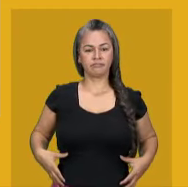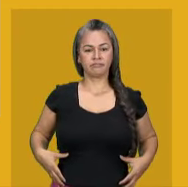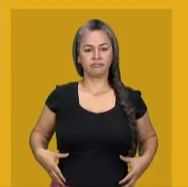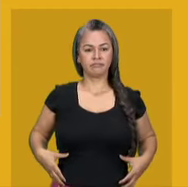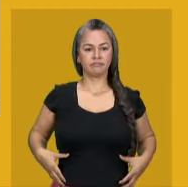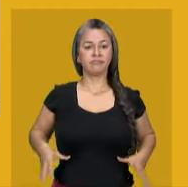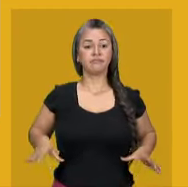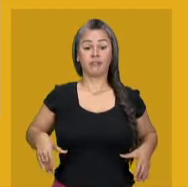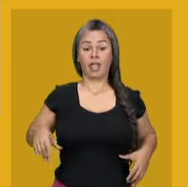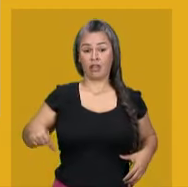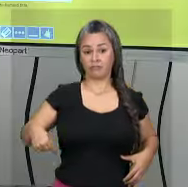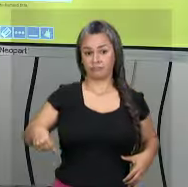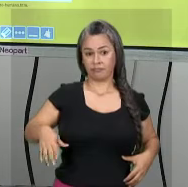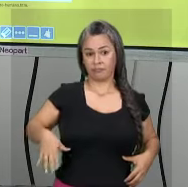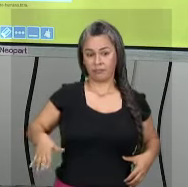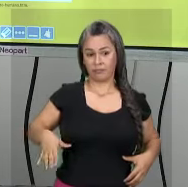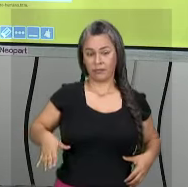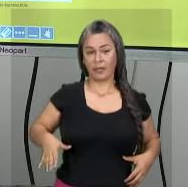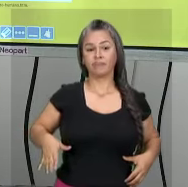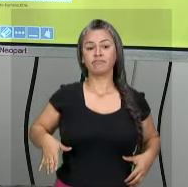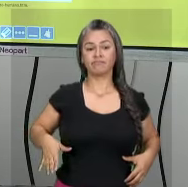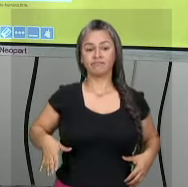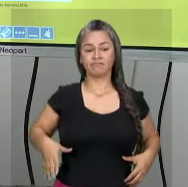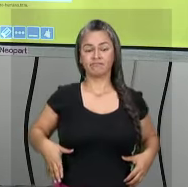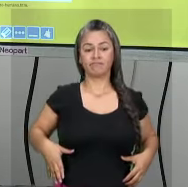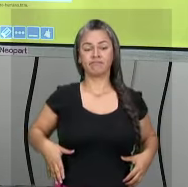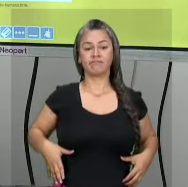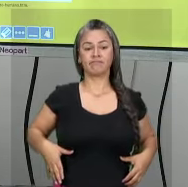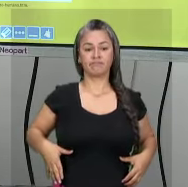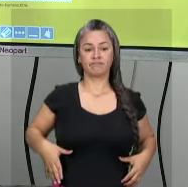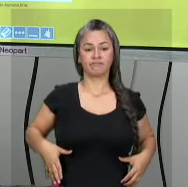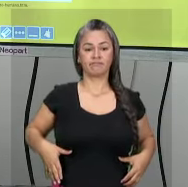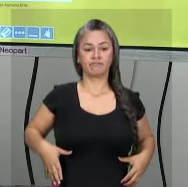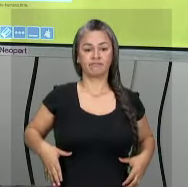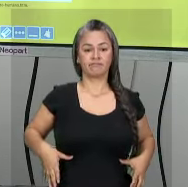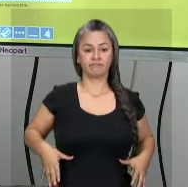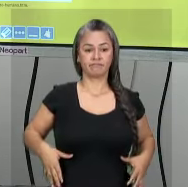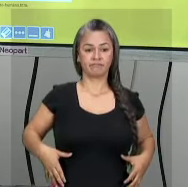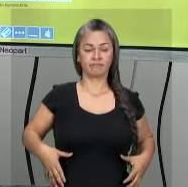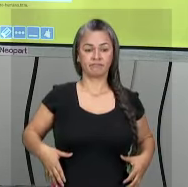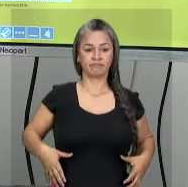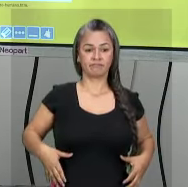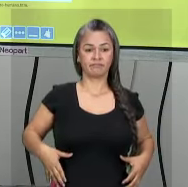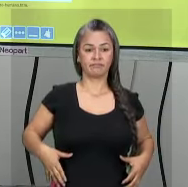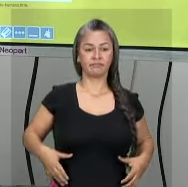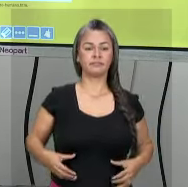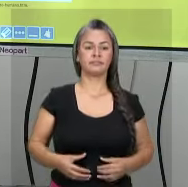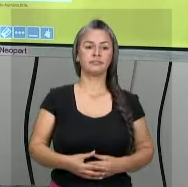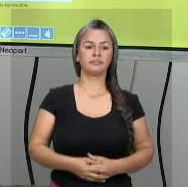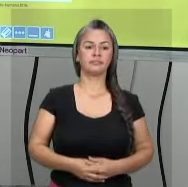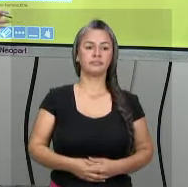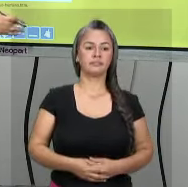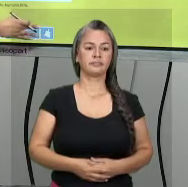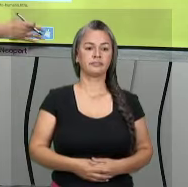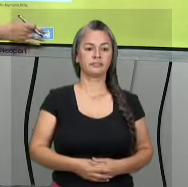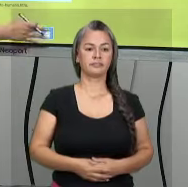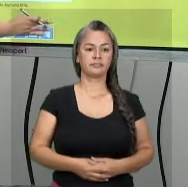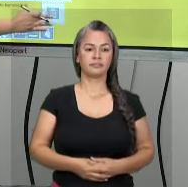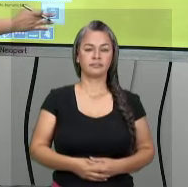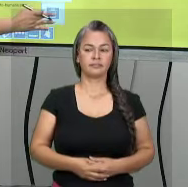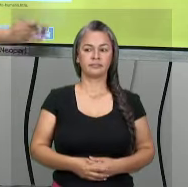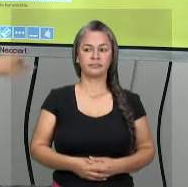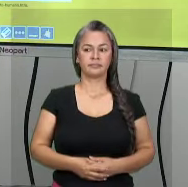essa região aqui próxima à nossa cintura pélvica. Muito bem.